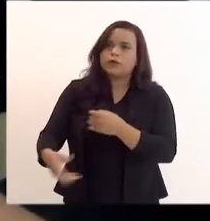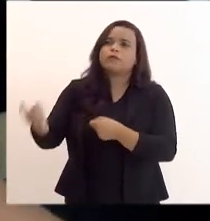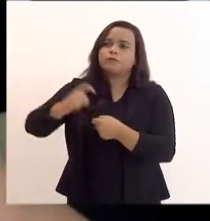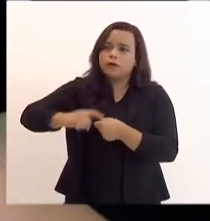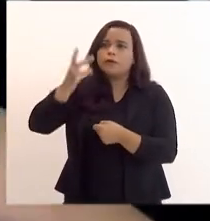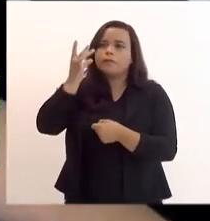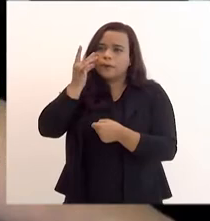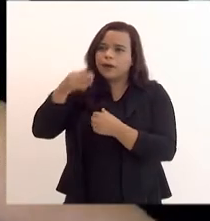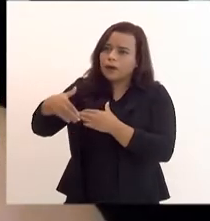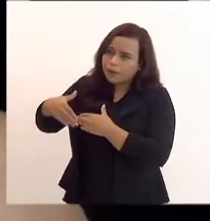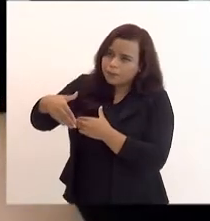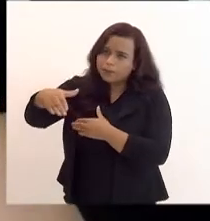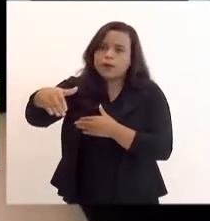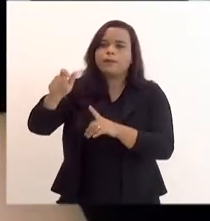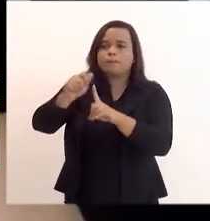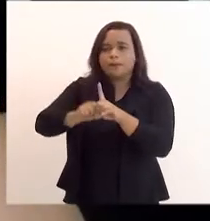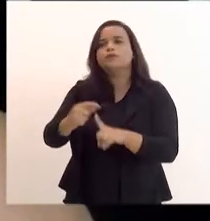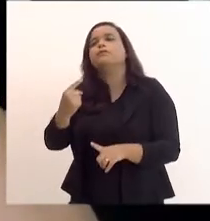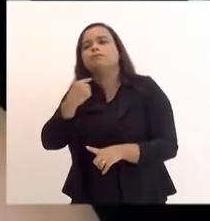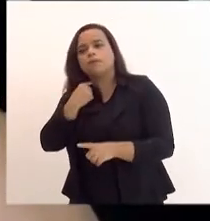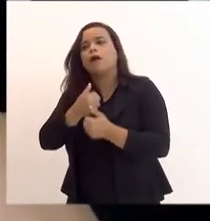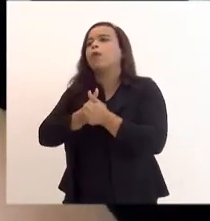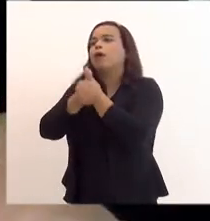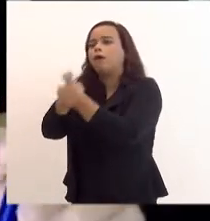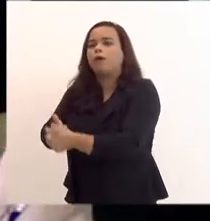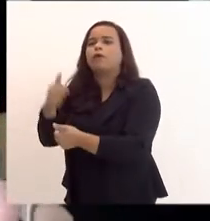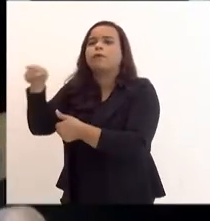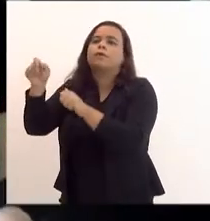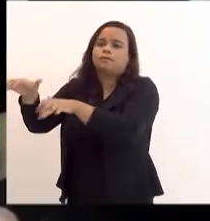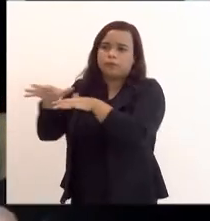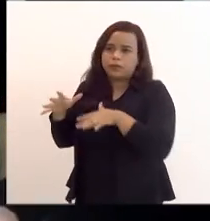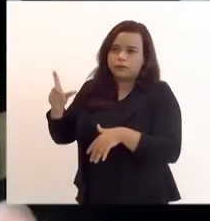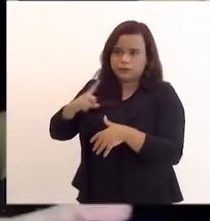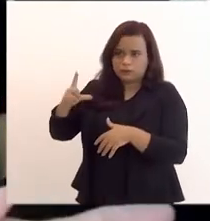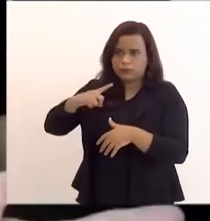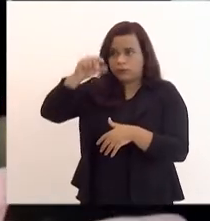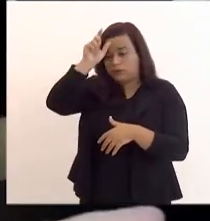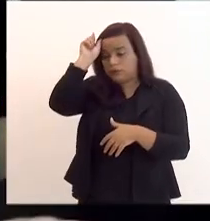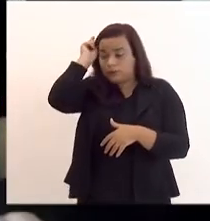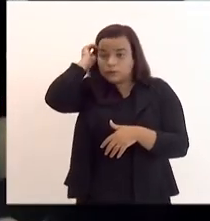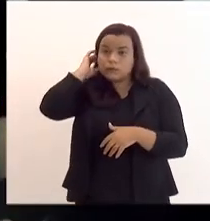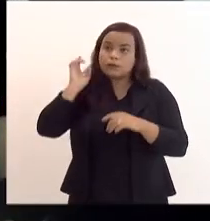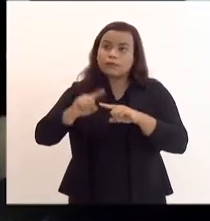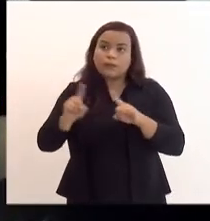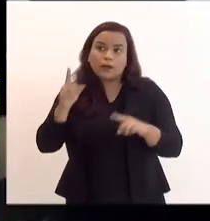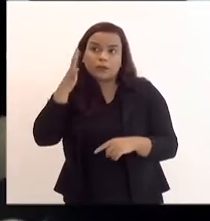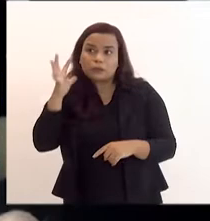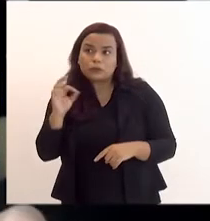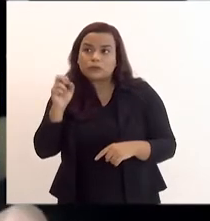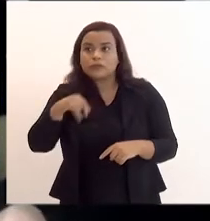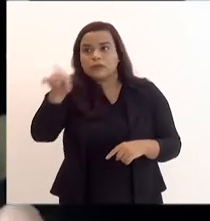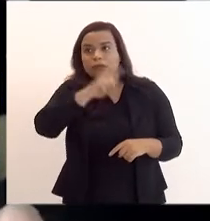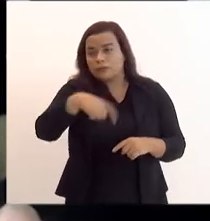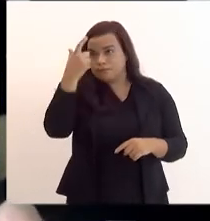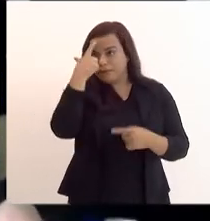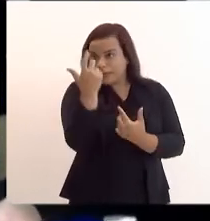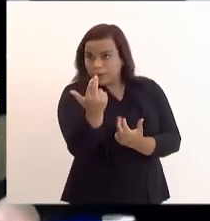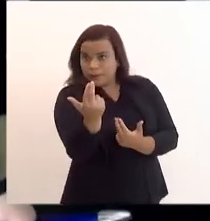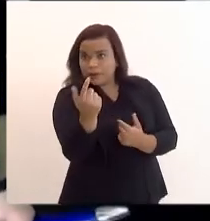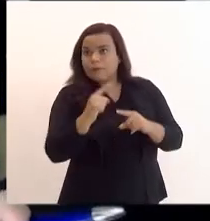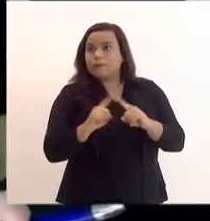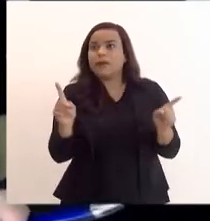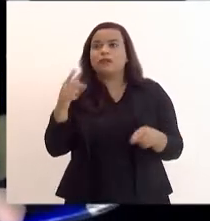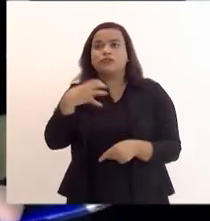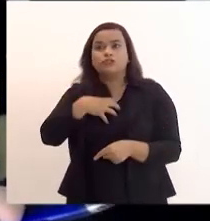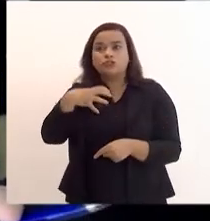partir de maio, acompanhando o que vai acontecer com o plenário. Mas, assim, não sei se todos pensam como eu, mas o modo híbrido